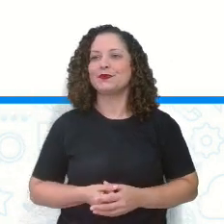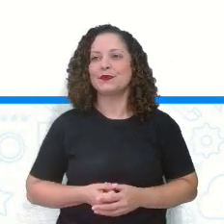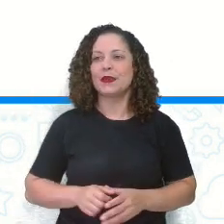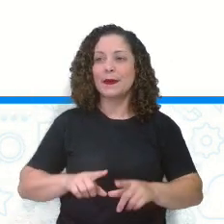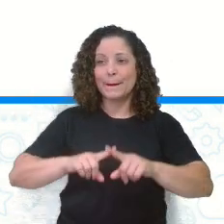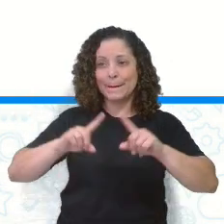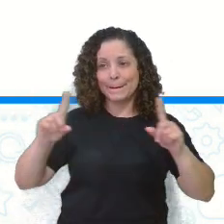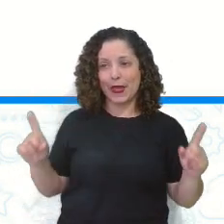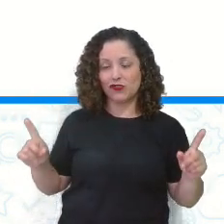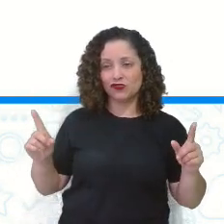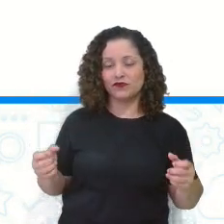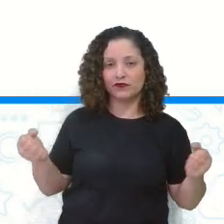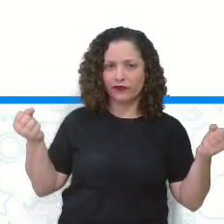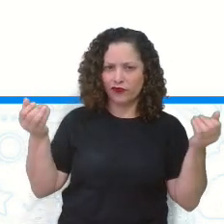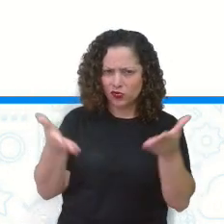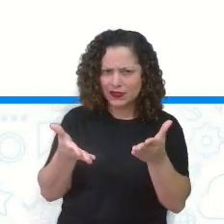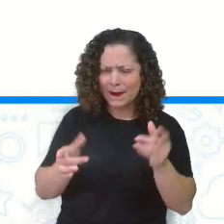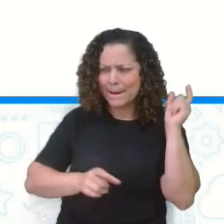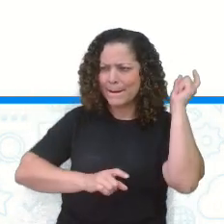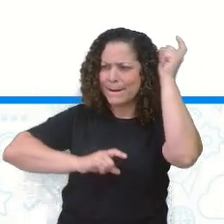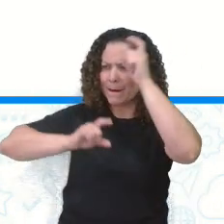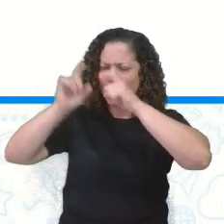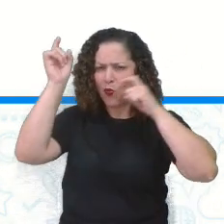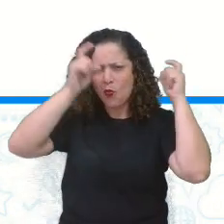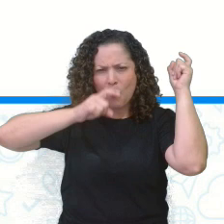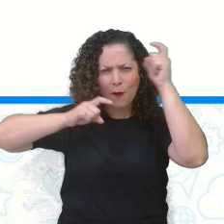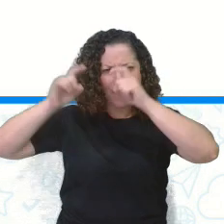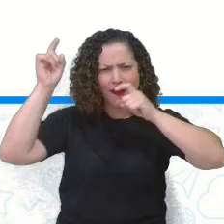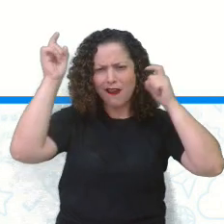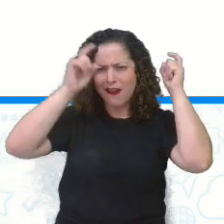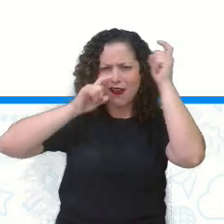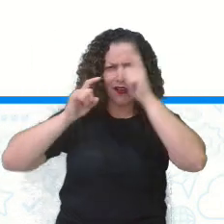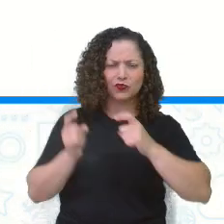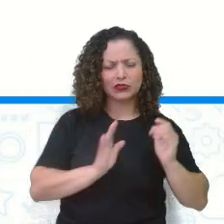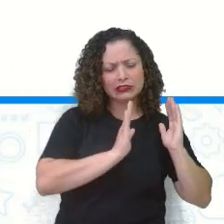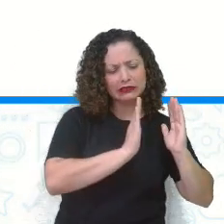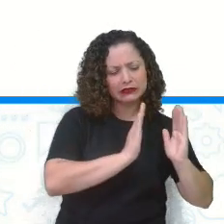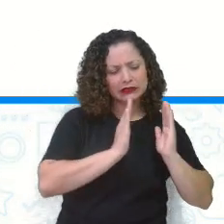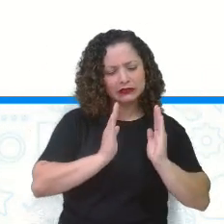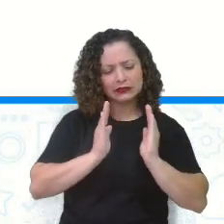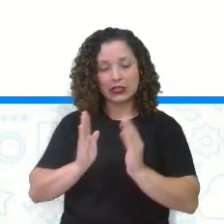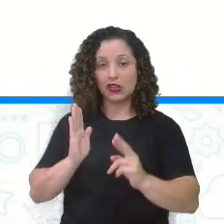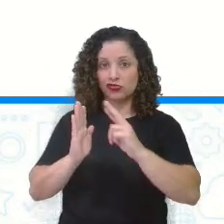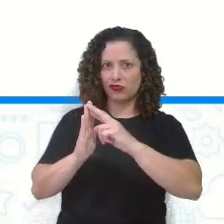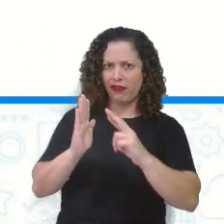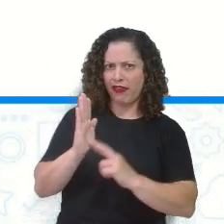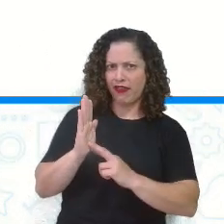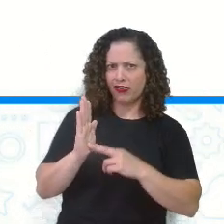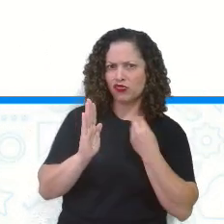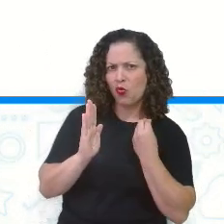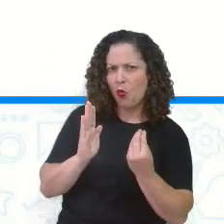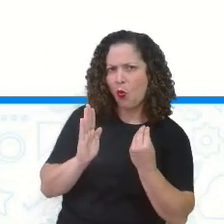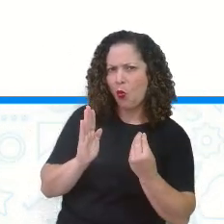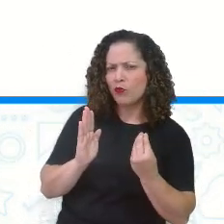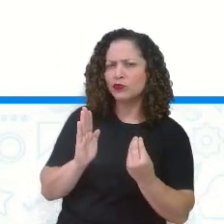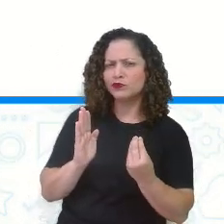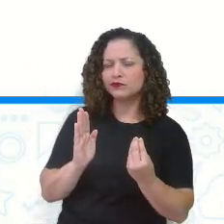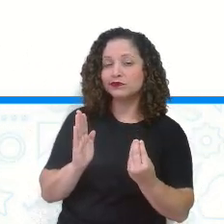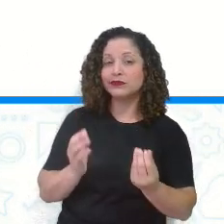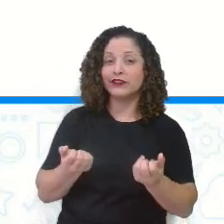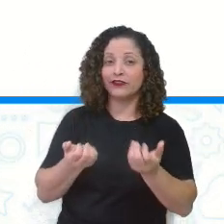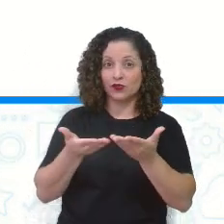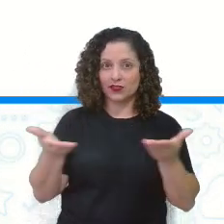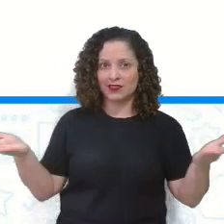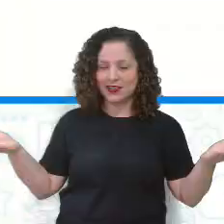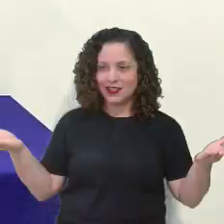você ficou preocupado com o passo a passo de como fazer esse soldadinho de chumbo e colocar